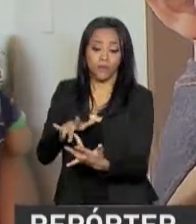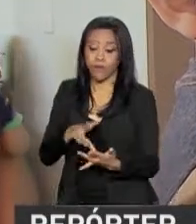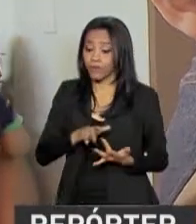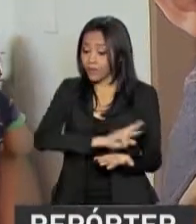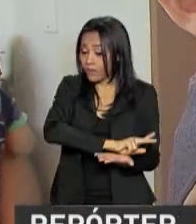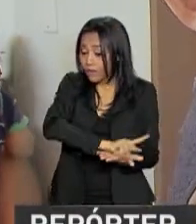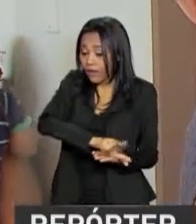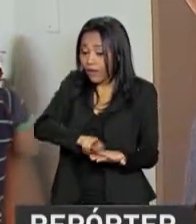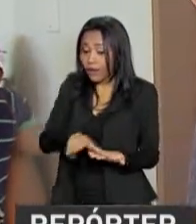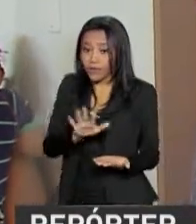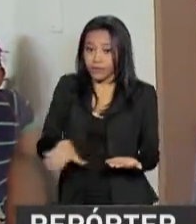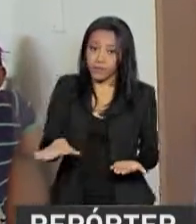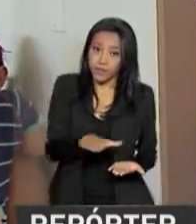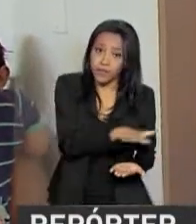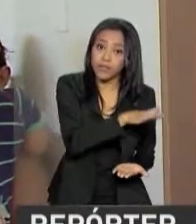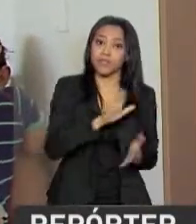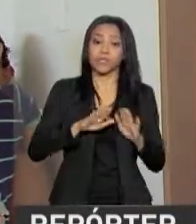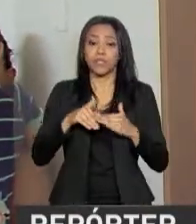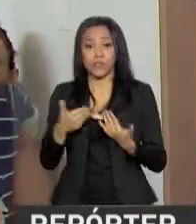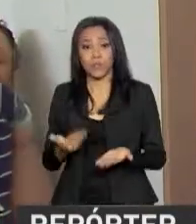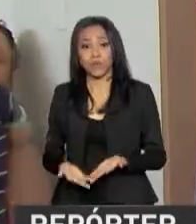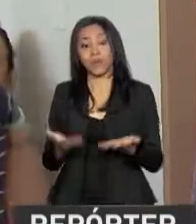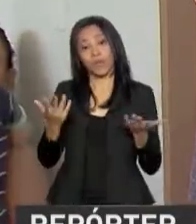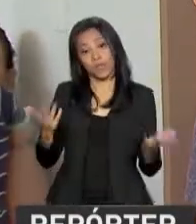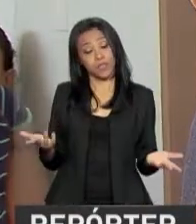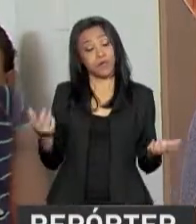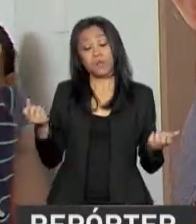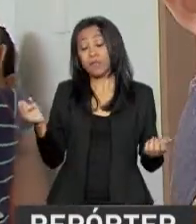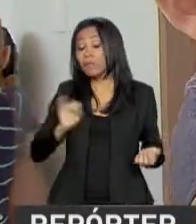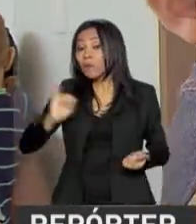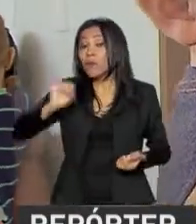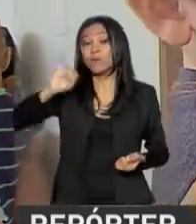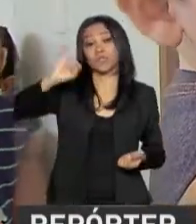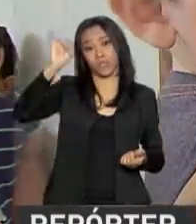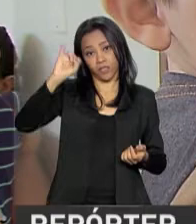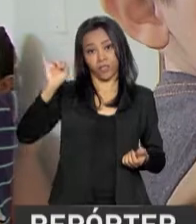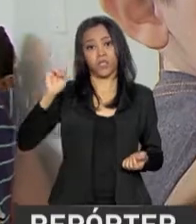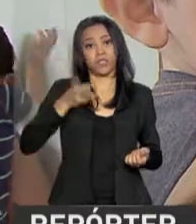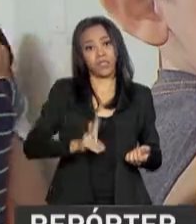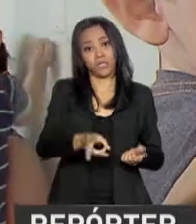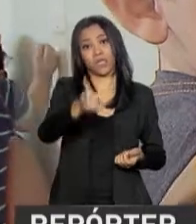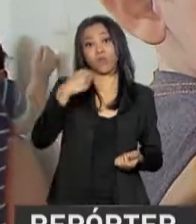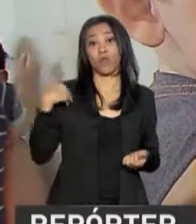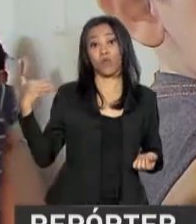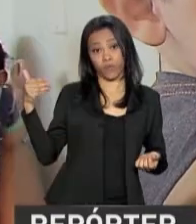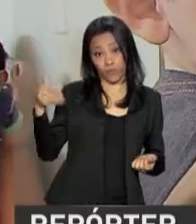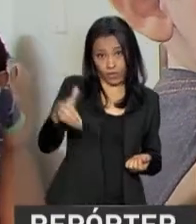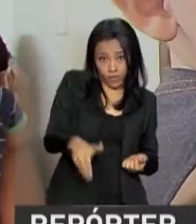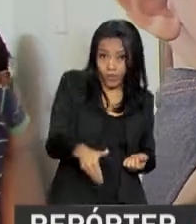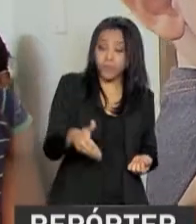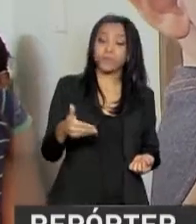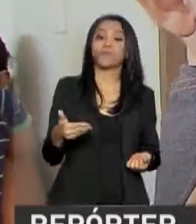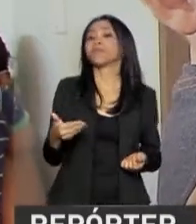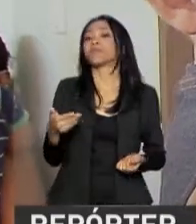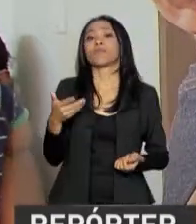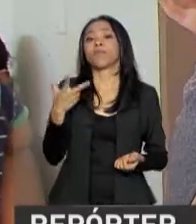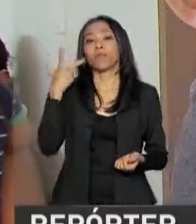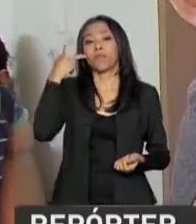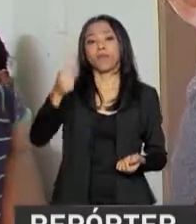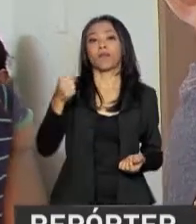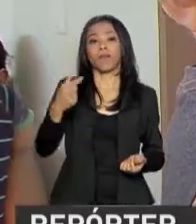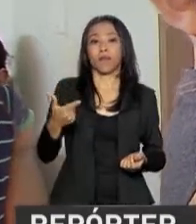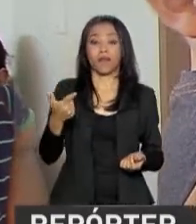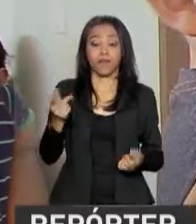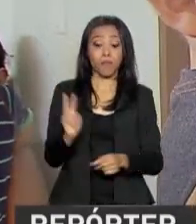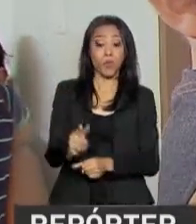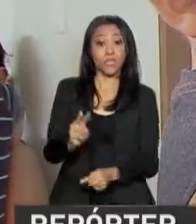na escolinha creche então é super importante eu sempre leio nos primeiros dias né pra deixar